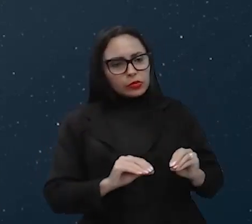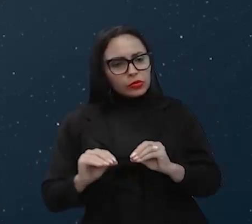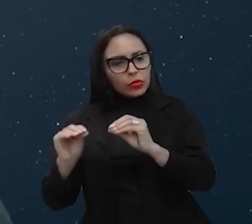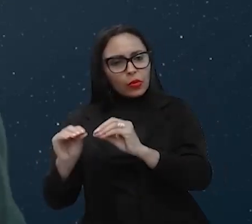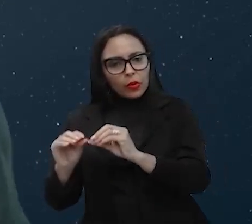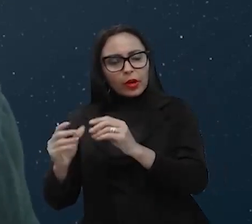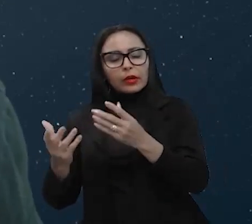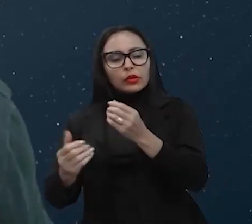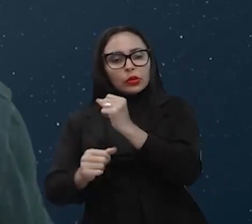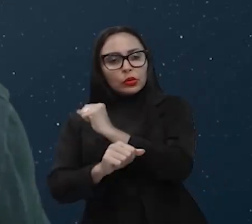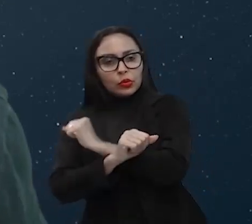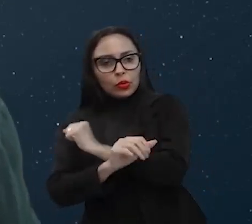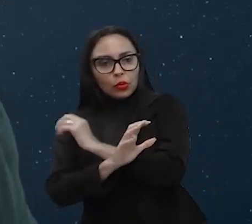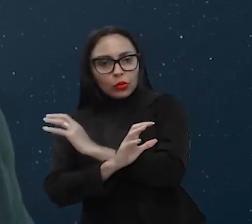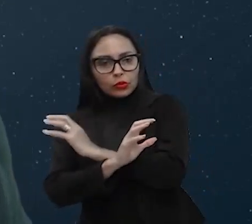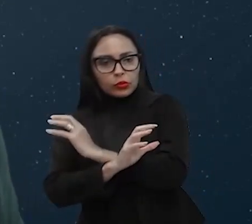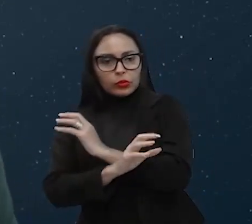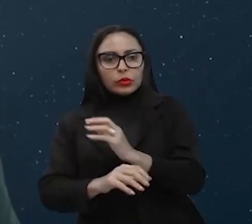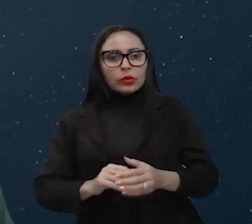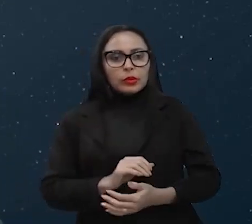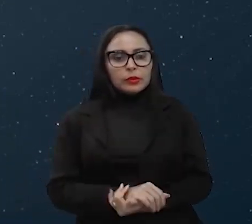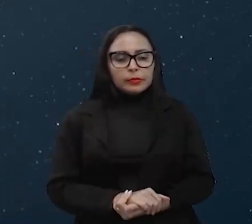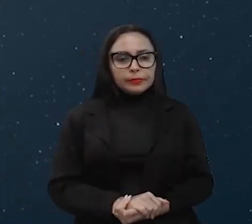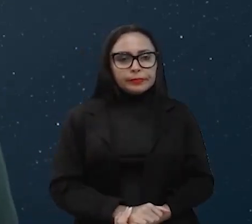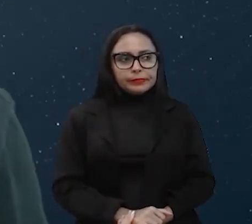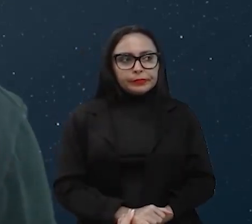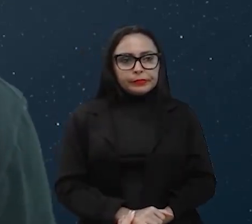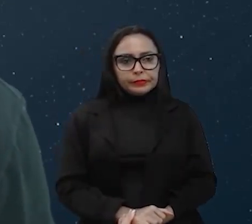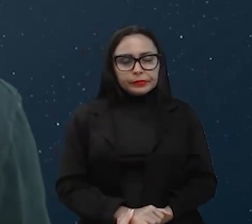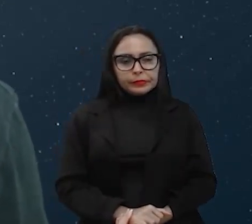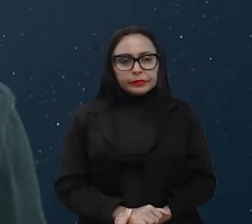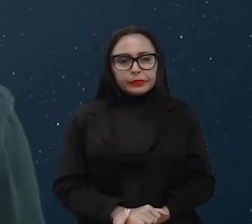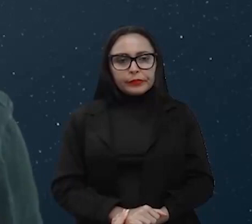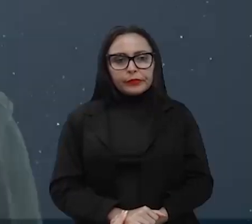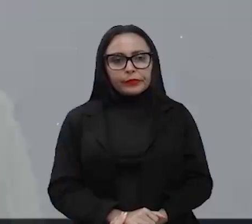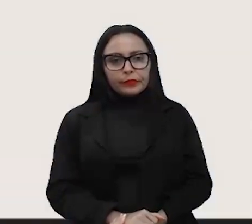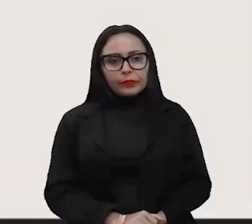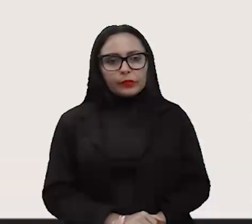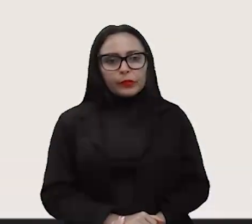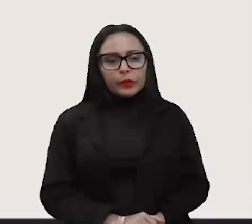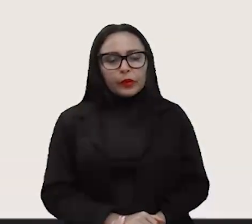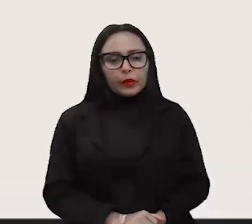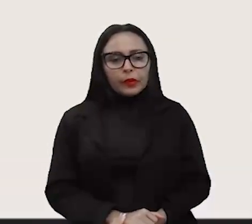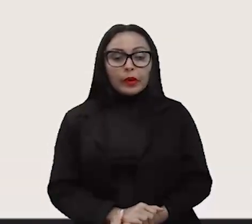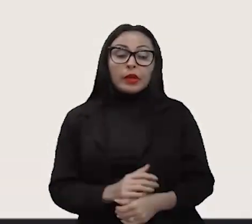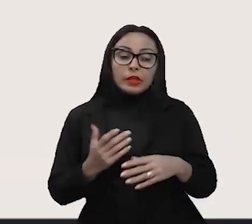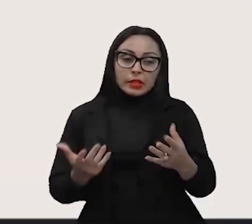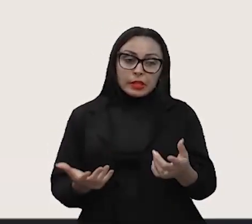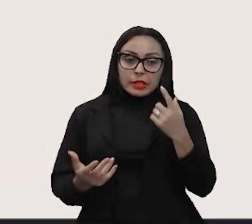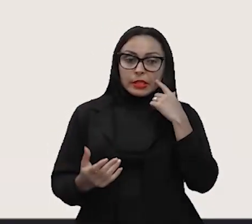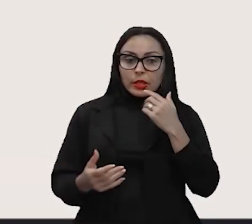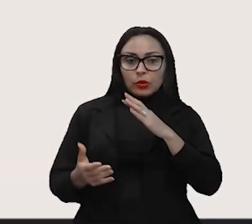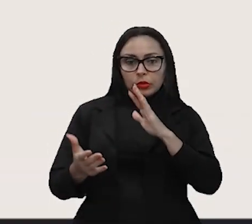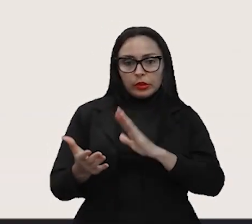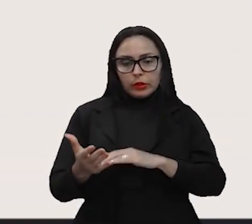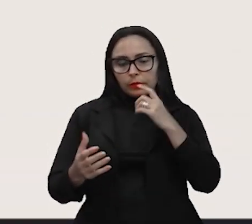deixa eu dizer uma coisa a vocês. Vê essa nomenclatura que o Enem já usa, tá? Se eu tiro o cálcio do